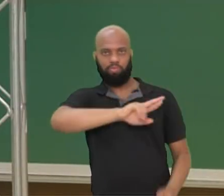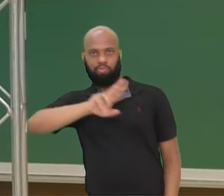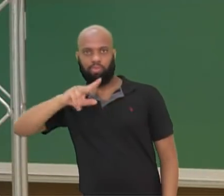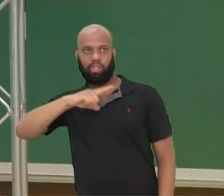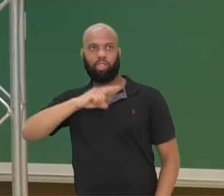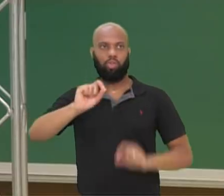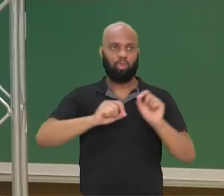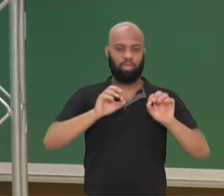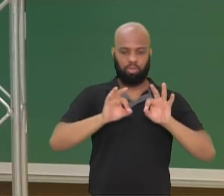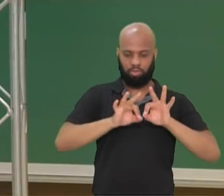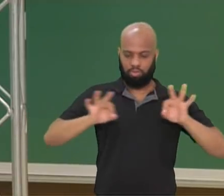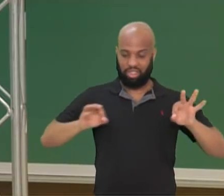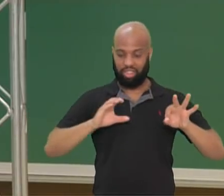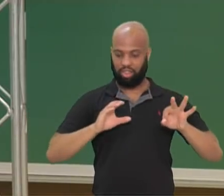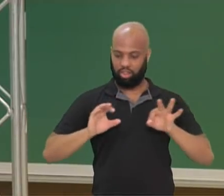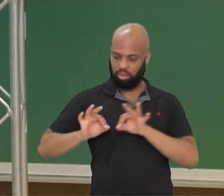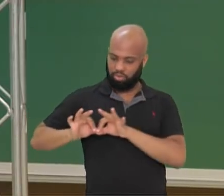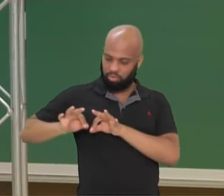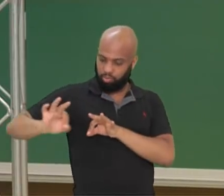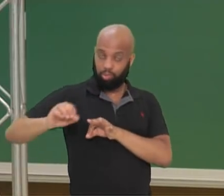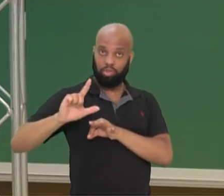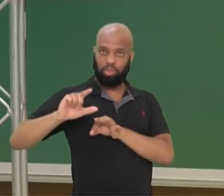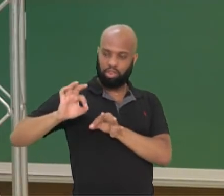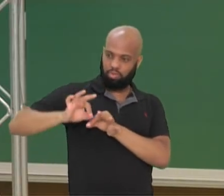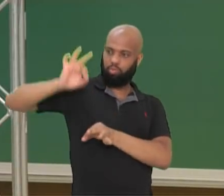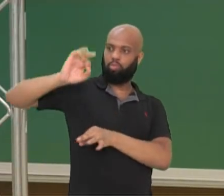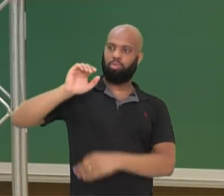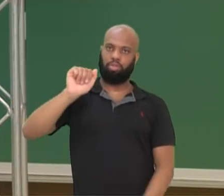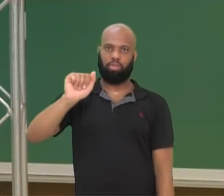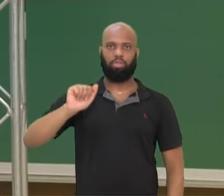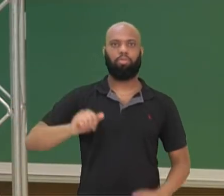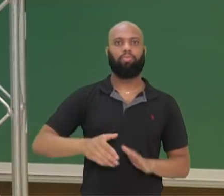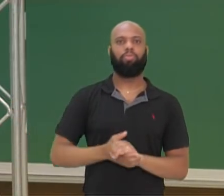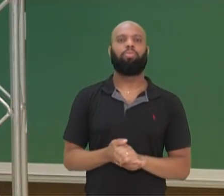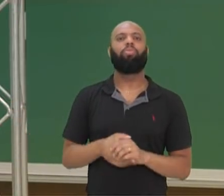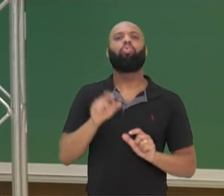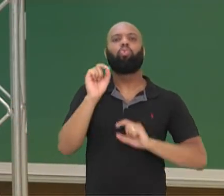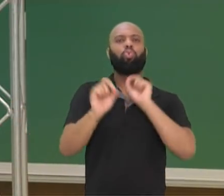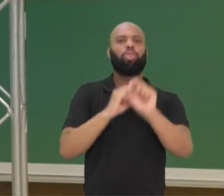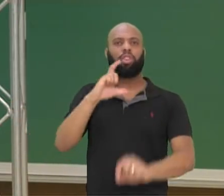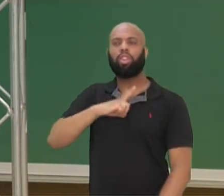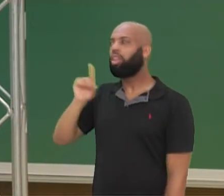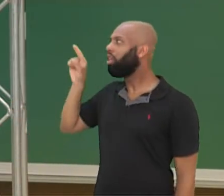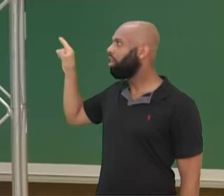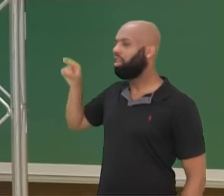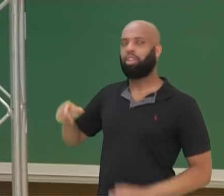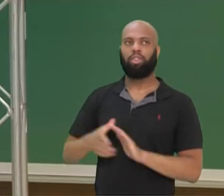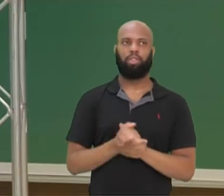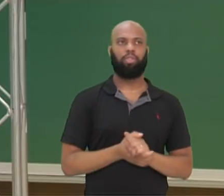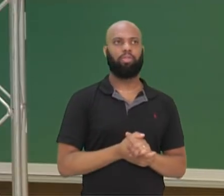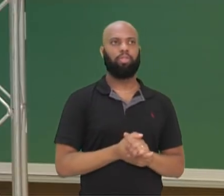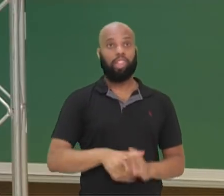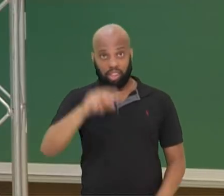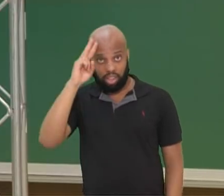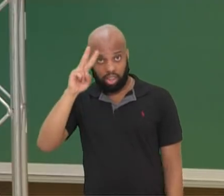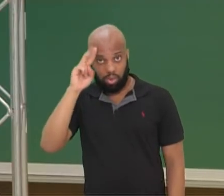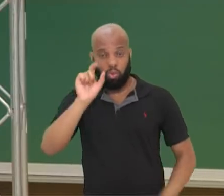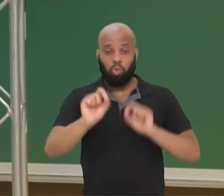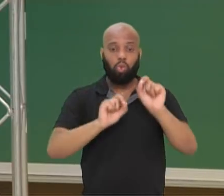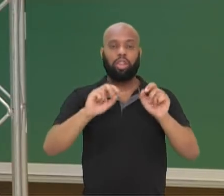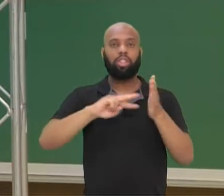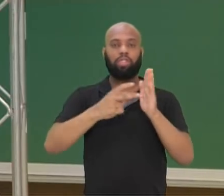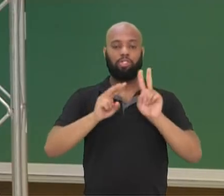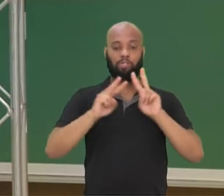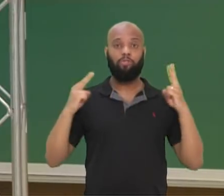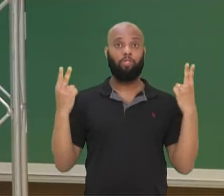largura L e altura A. Bom, o que nós temos ali? Lembra do que é o volume do